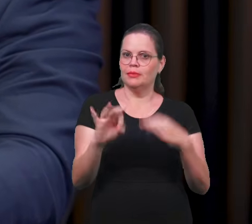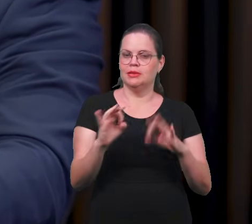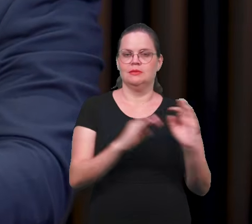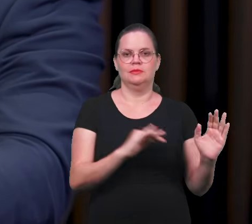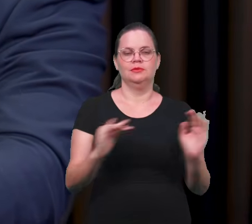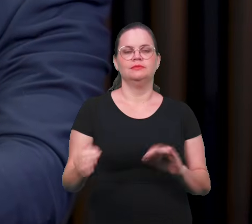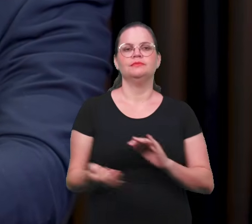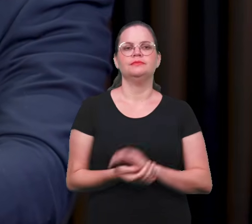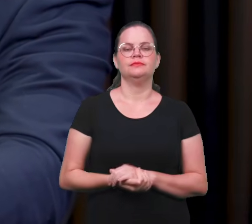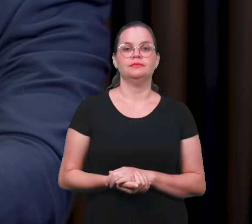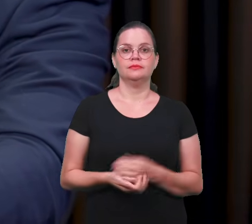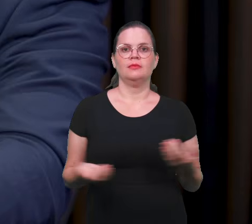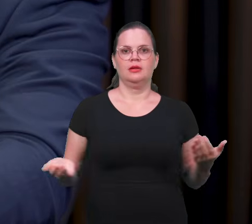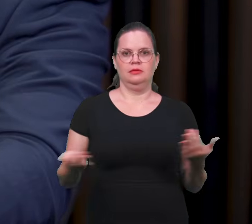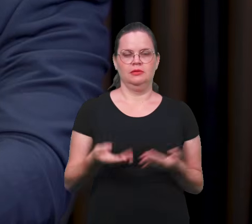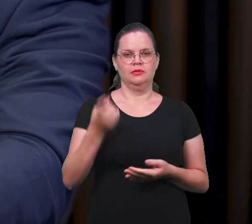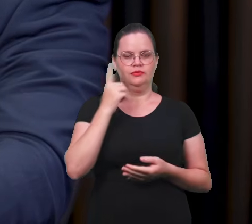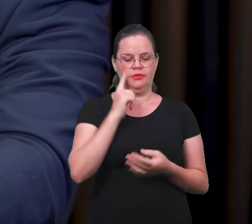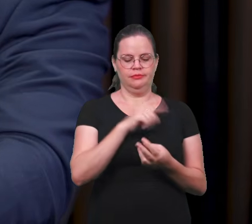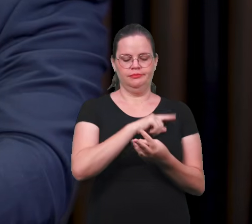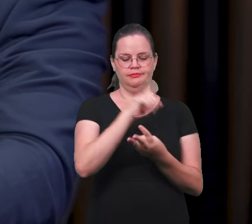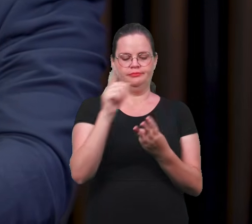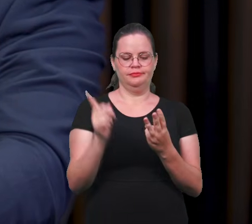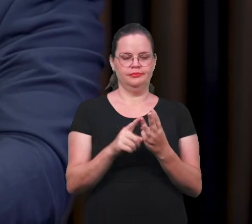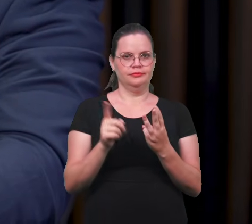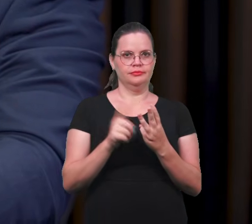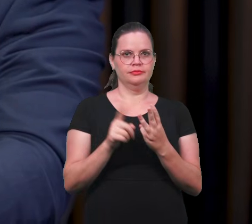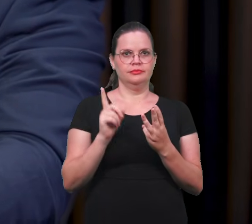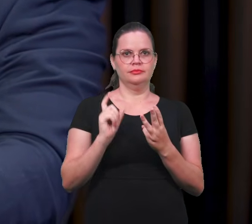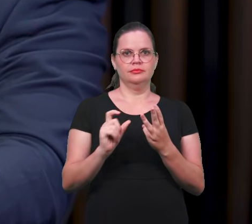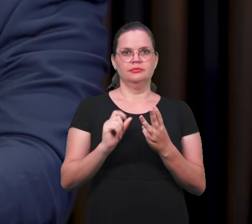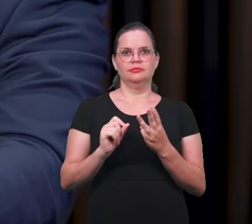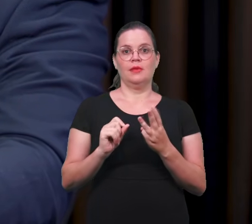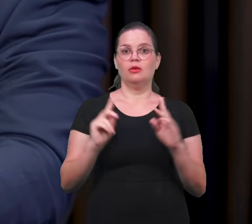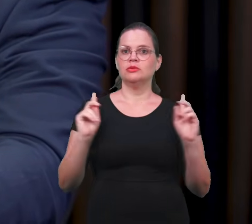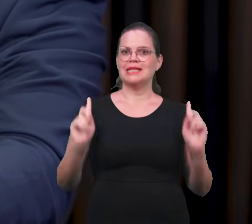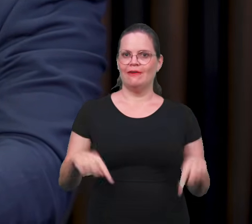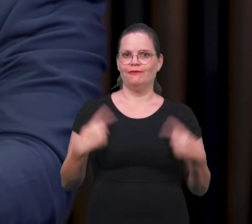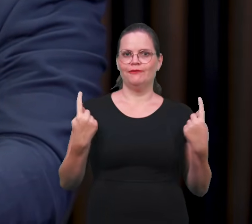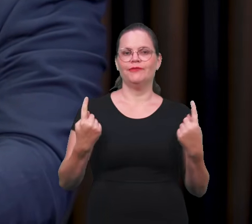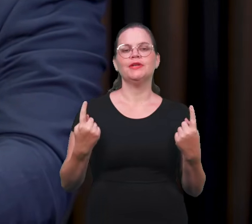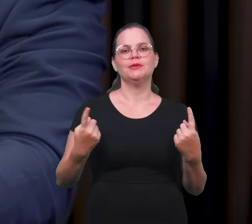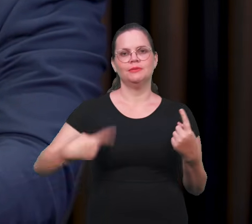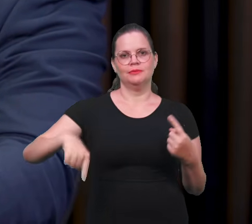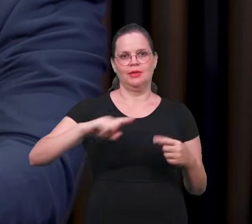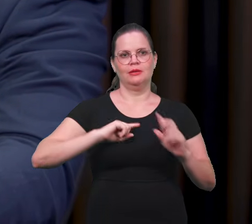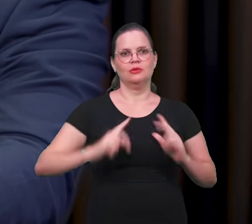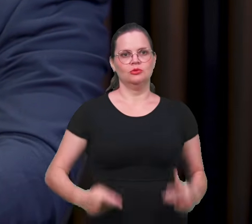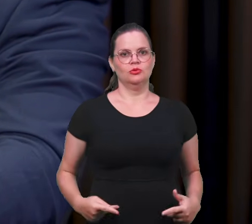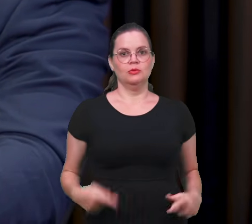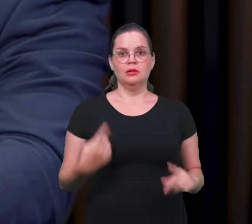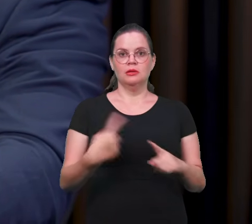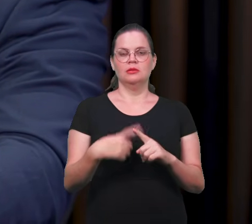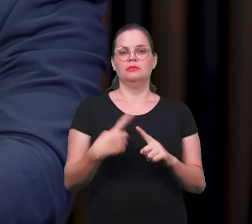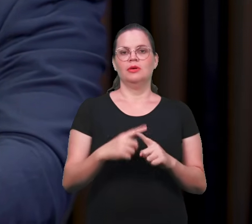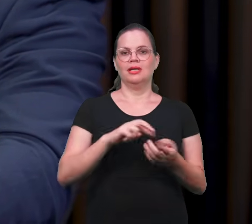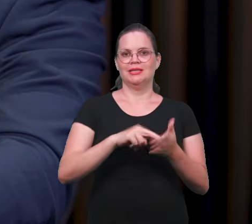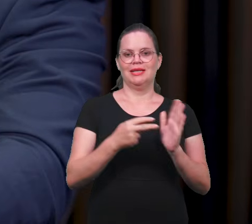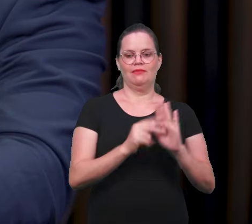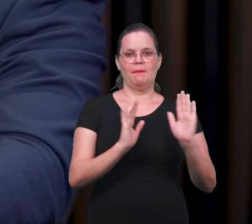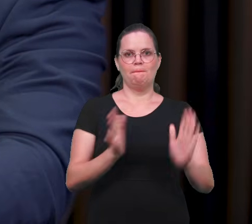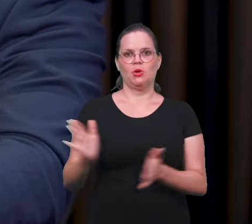ponto, terceiro ponto, que é um desafio para o homem. Porque faz parte do